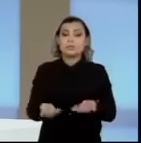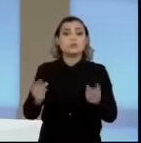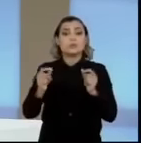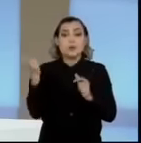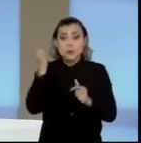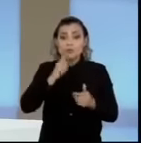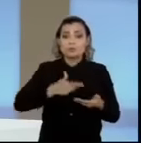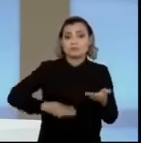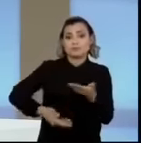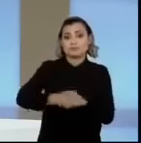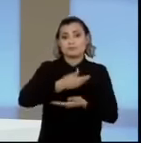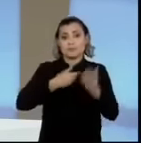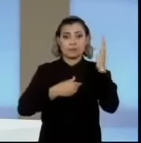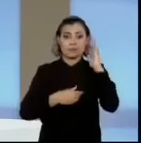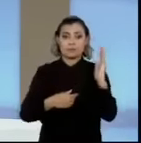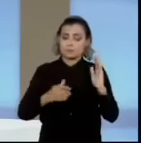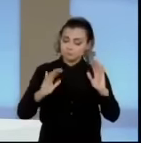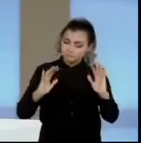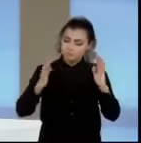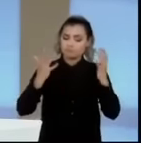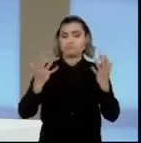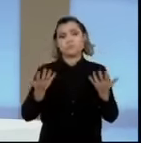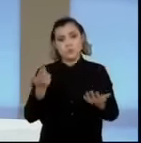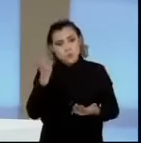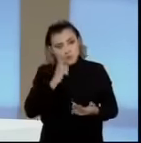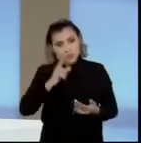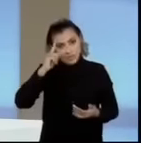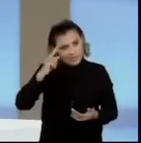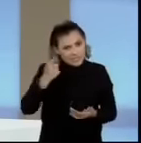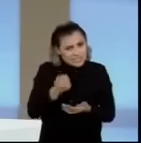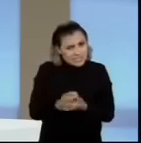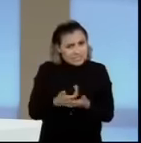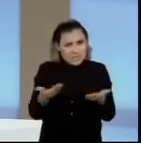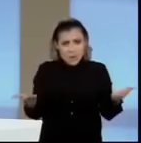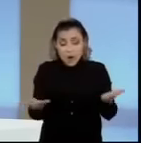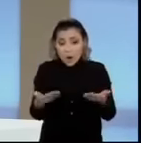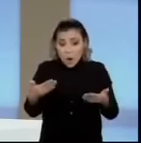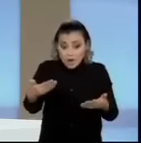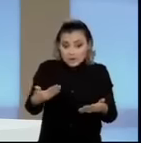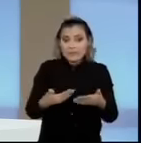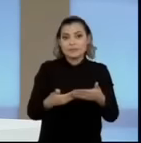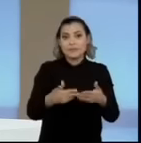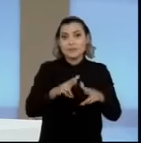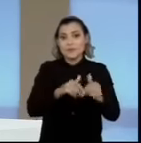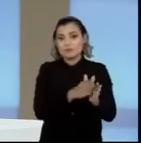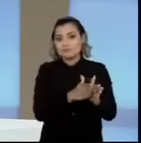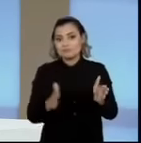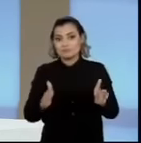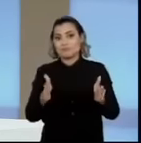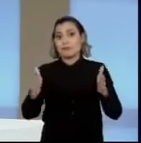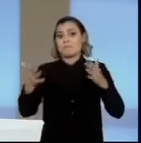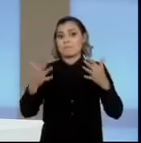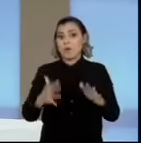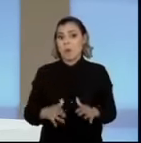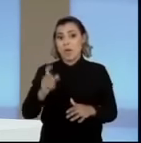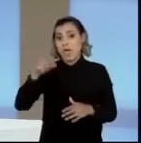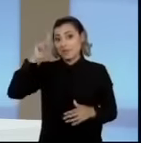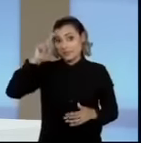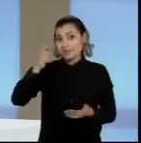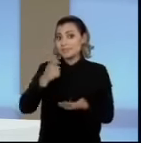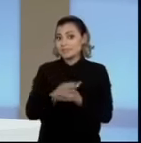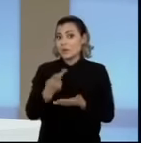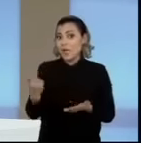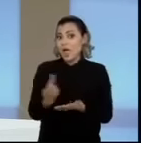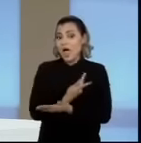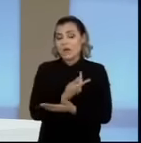justamente falar da imagem brasileira. Essa decisão, olhando agora que essa crise passou, não foi uma decisão errada de